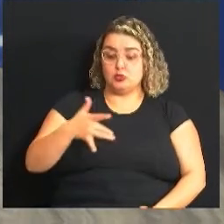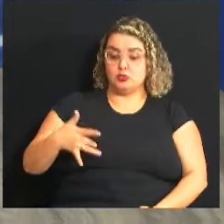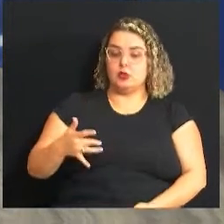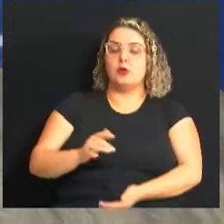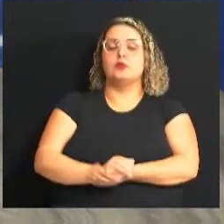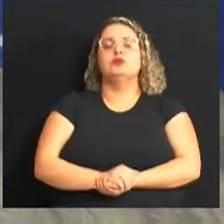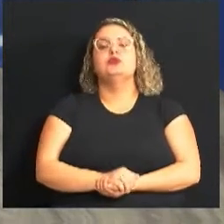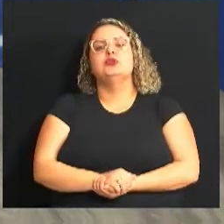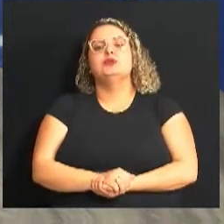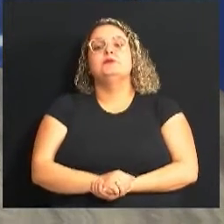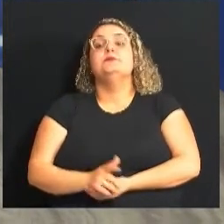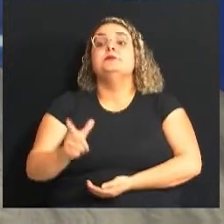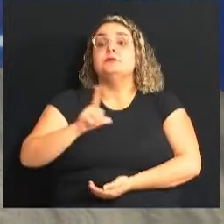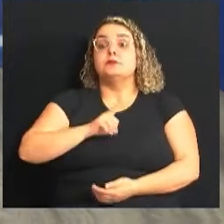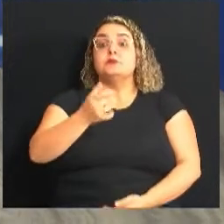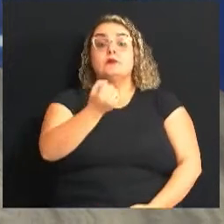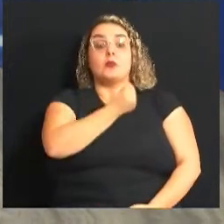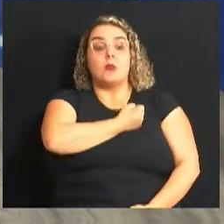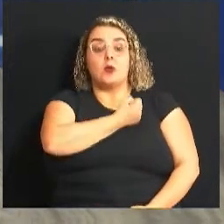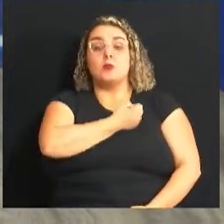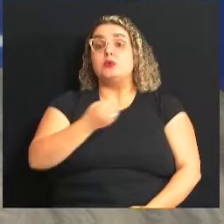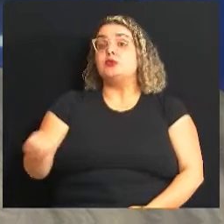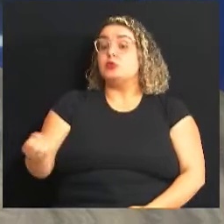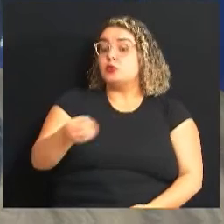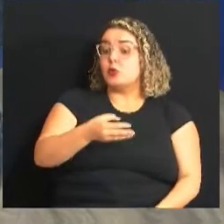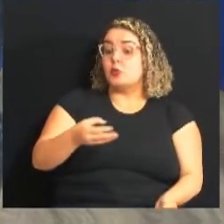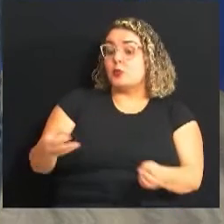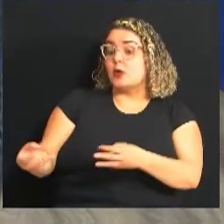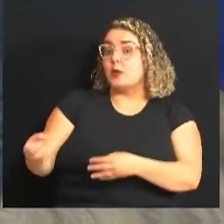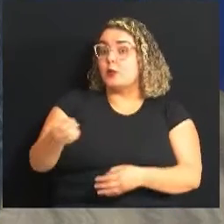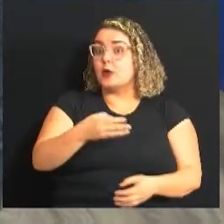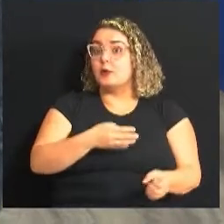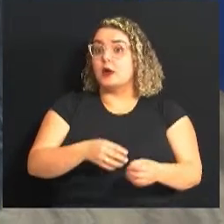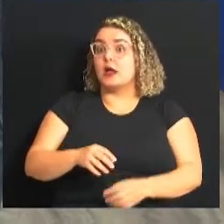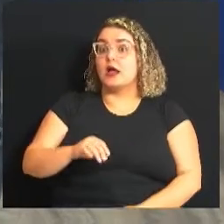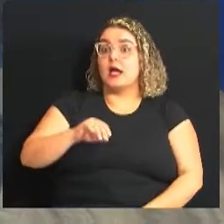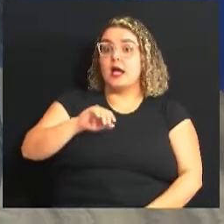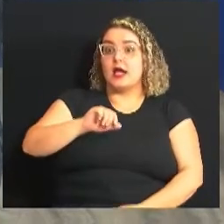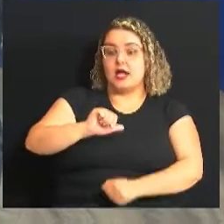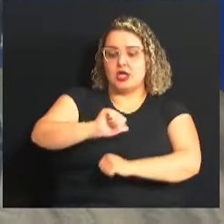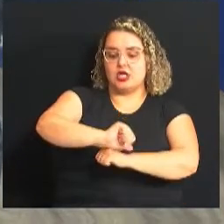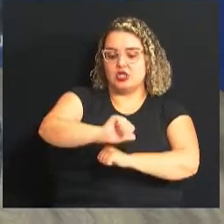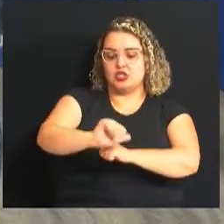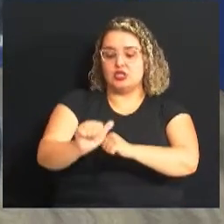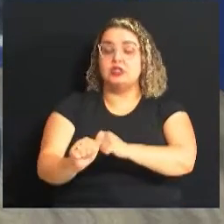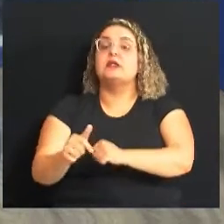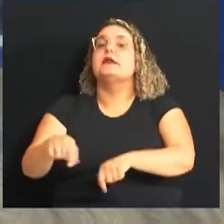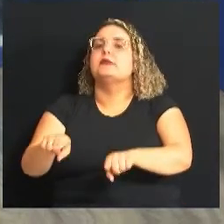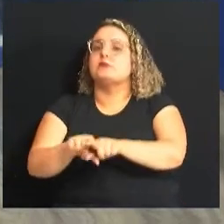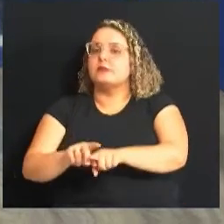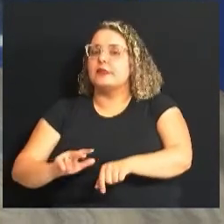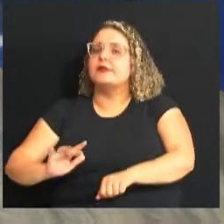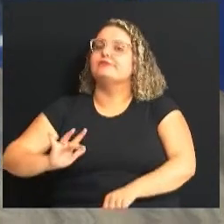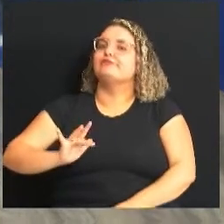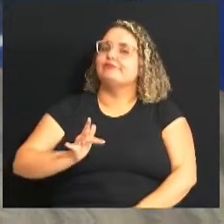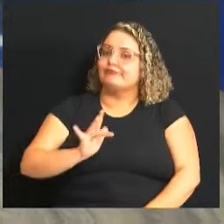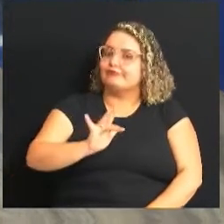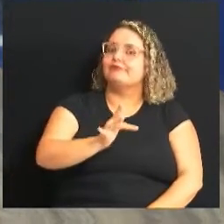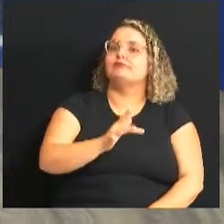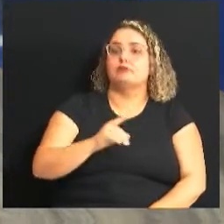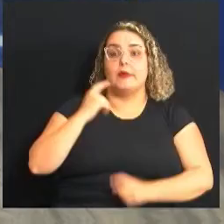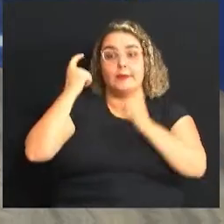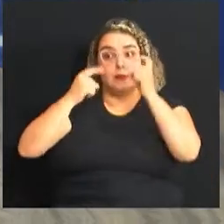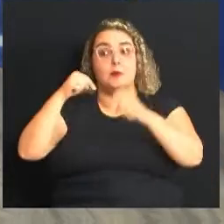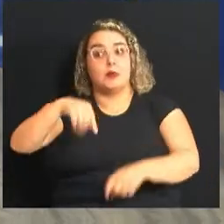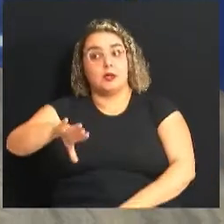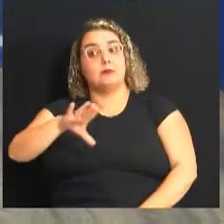temos números atualizados em relação à chikungunya e também à dengue, que é sempre uma preocupação aqui para a cidade.